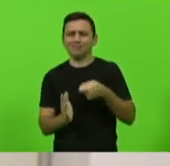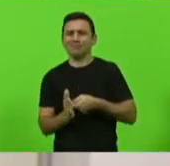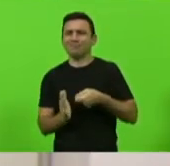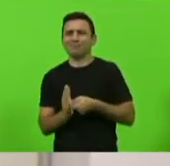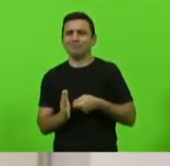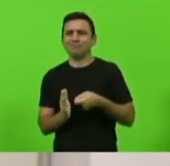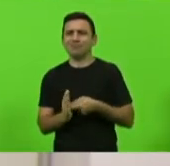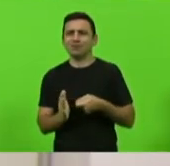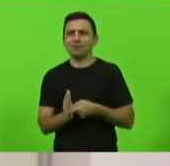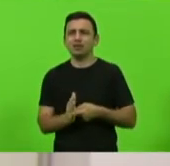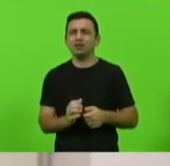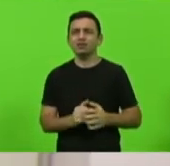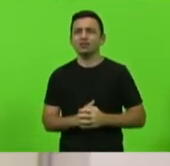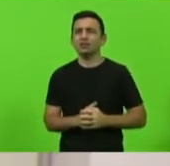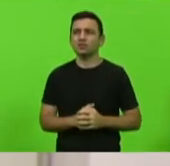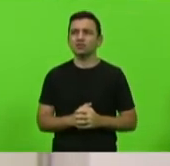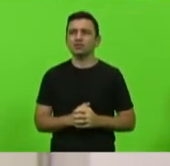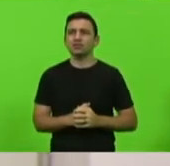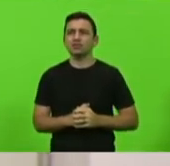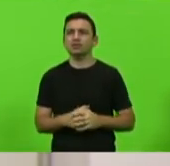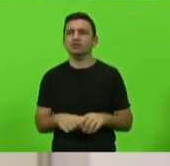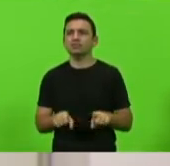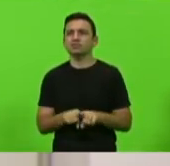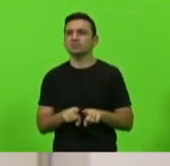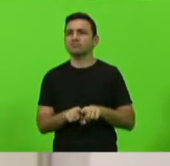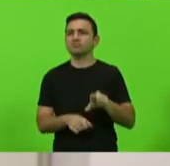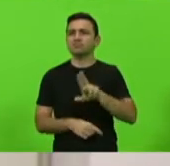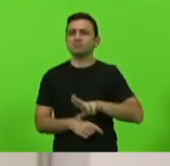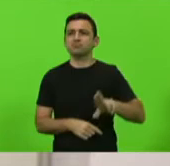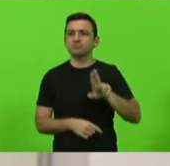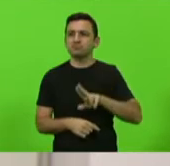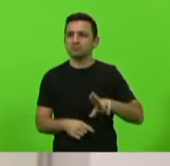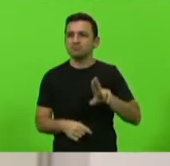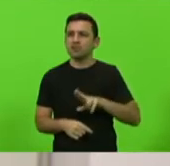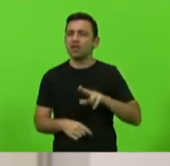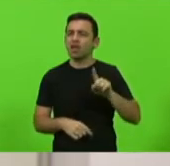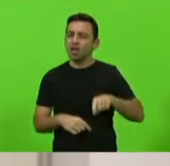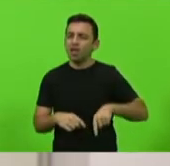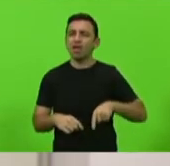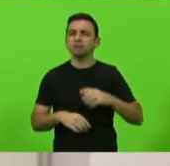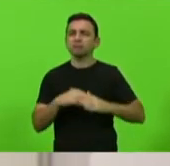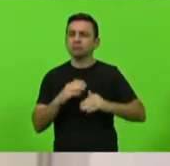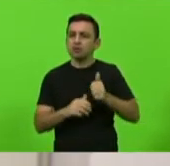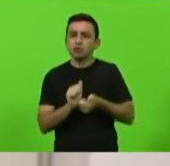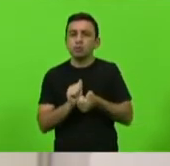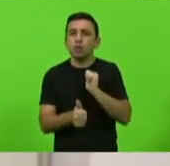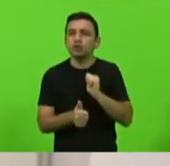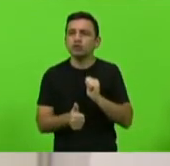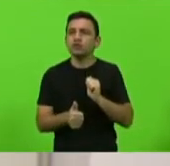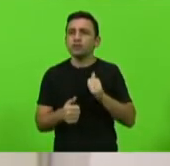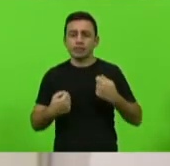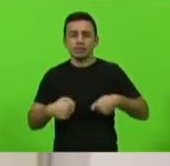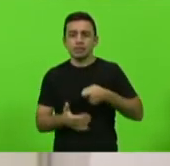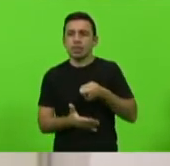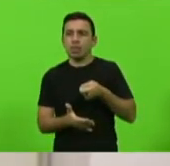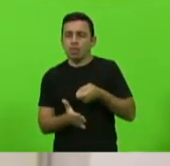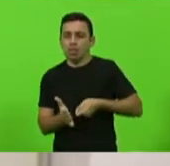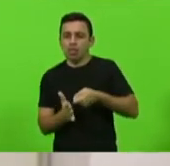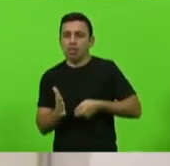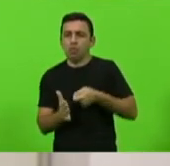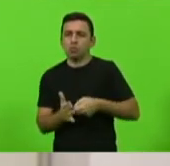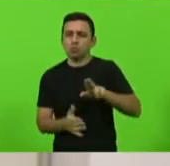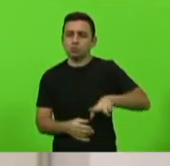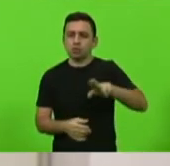Kennedy, o uso de máscaras em práticas esportivas. A pessoa está correndo lá na academia usando máscara,